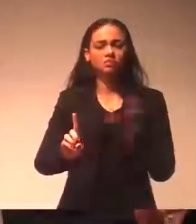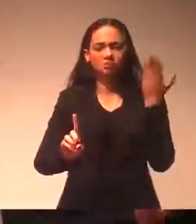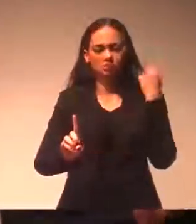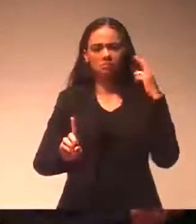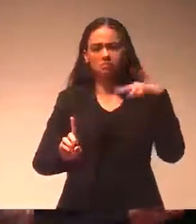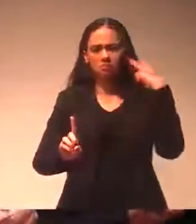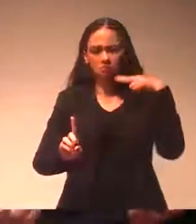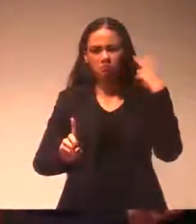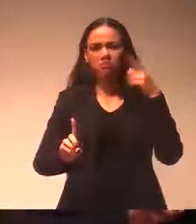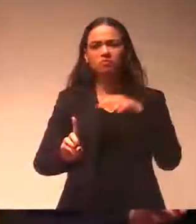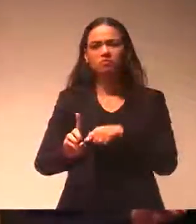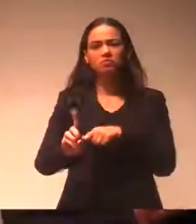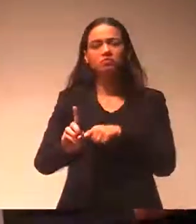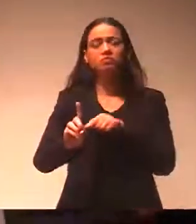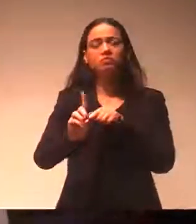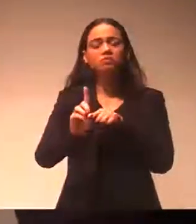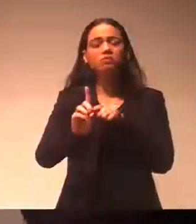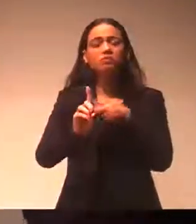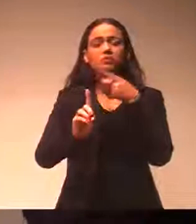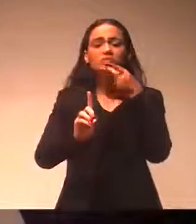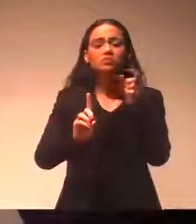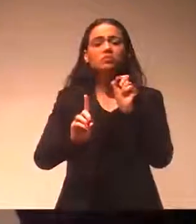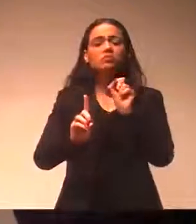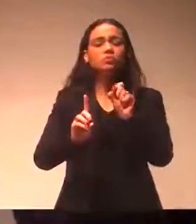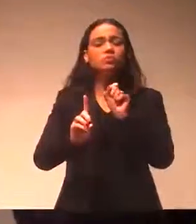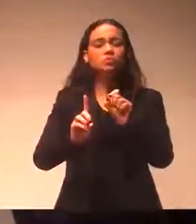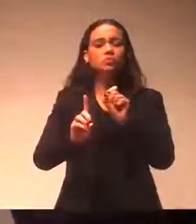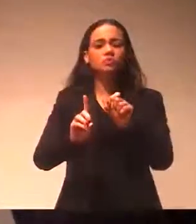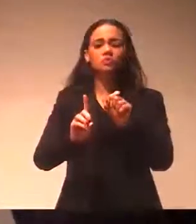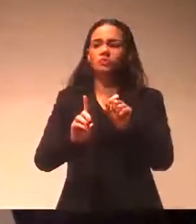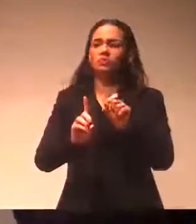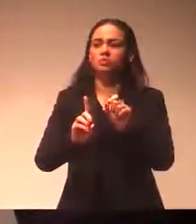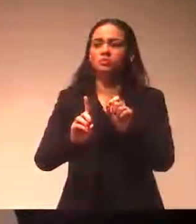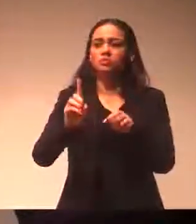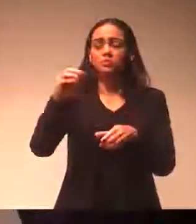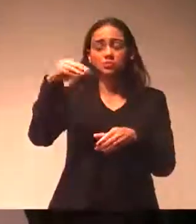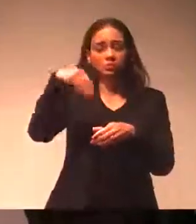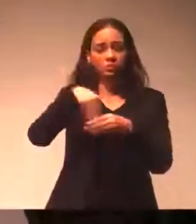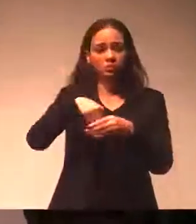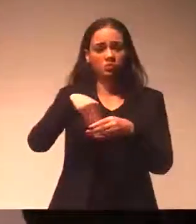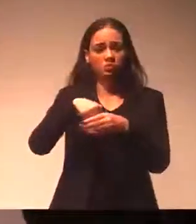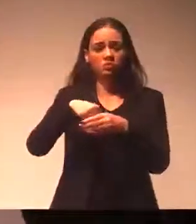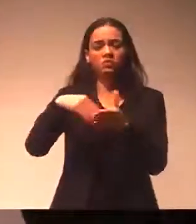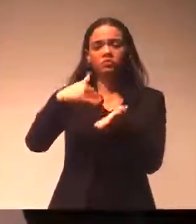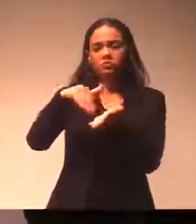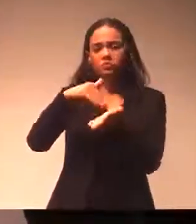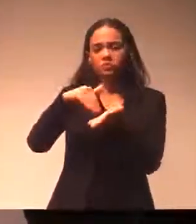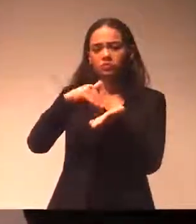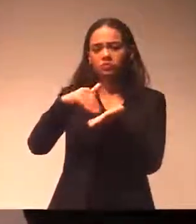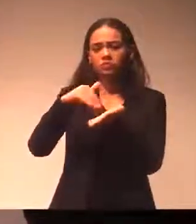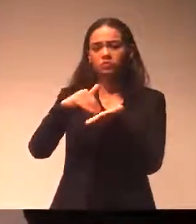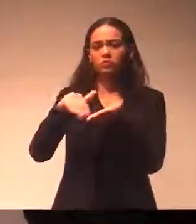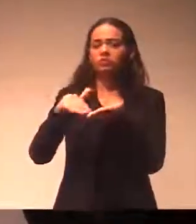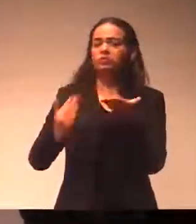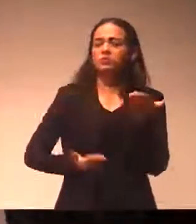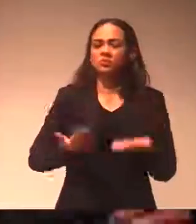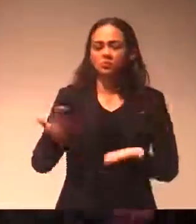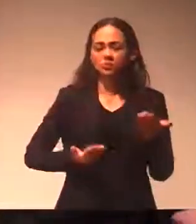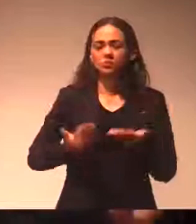não existia nenhum controle na Secretaria de Serviços Municipais e falou, em todos os setores ali tem